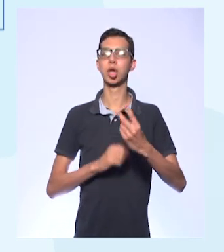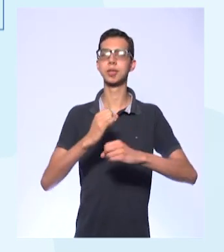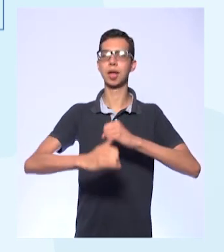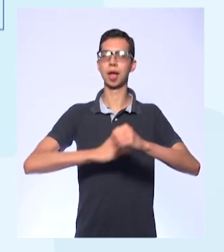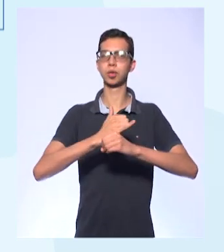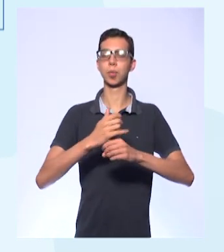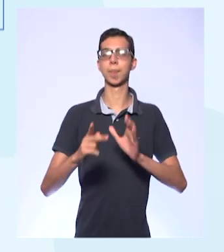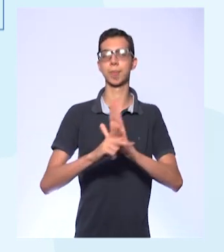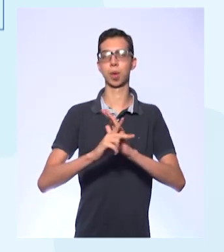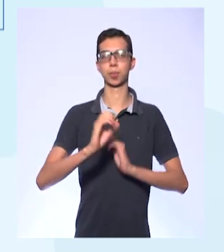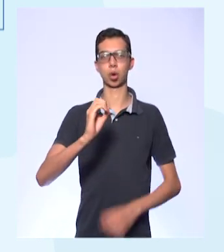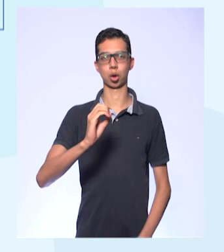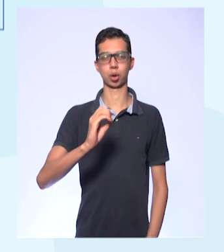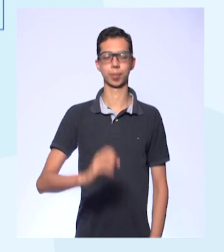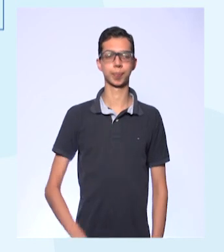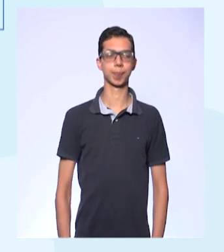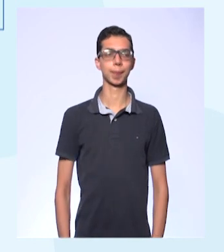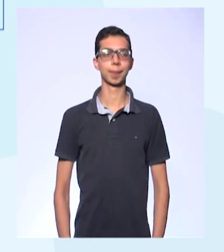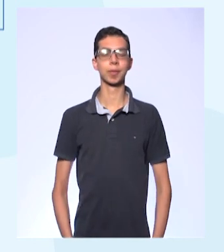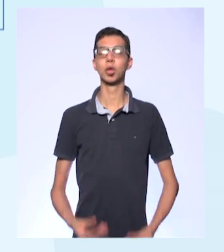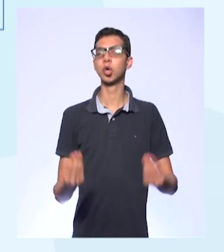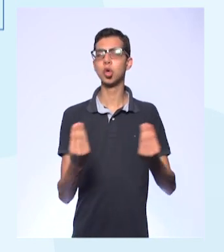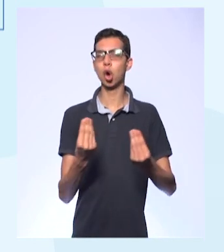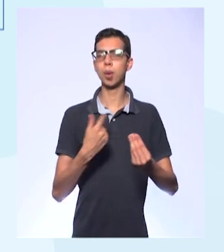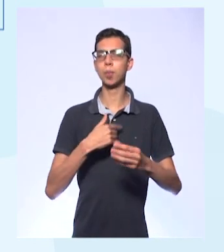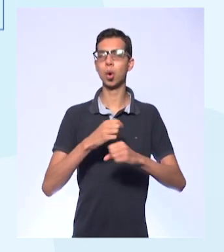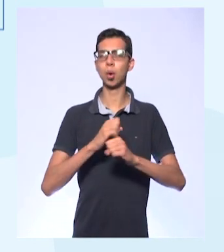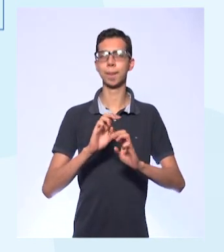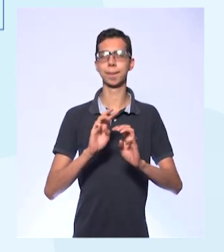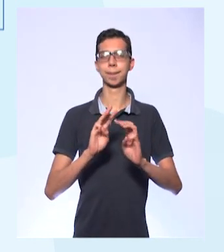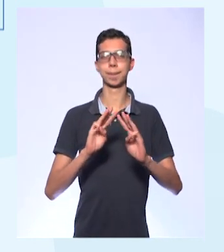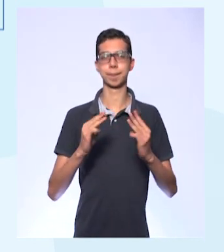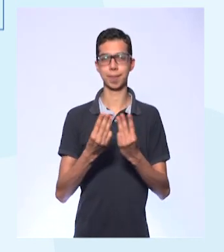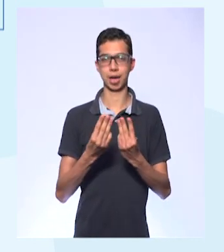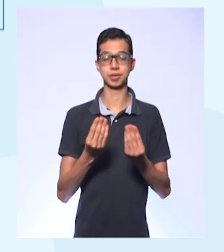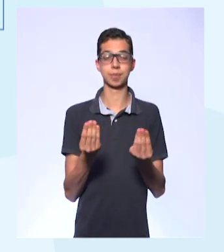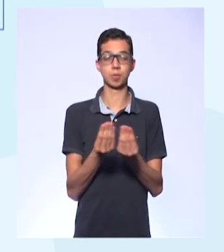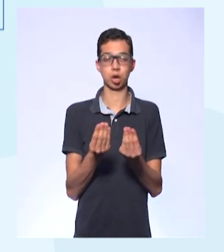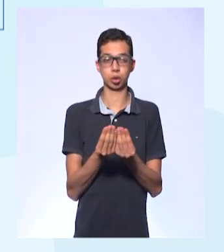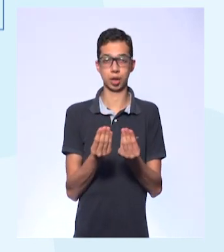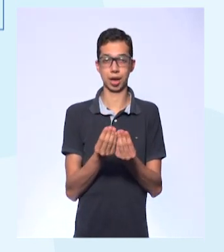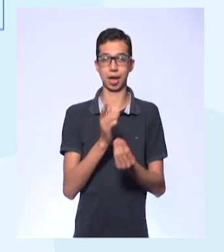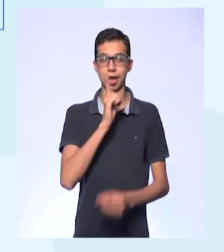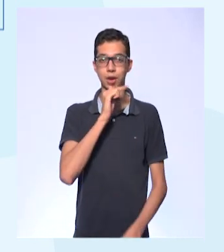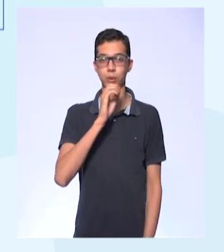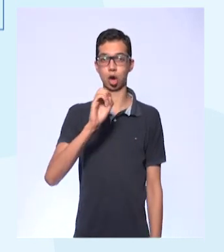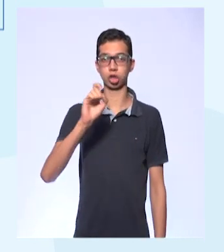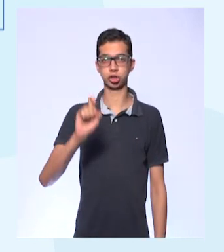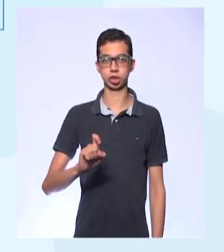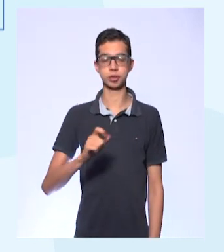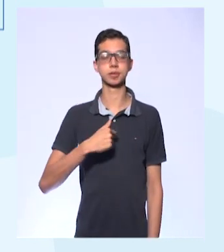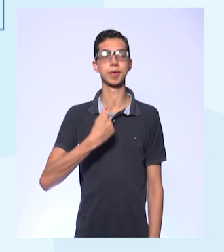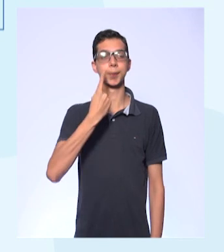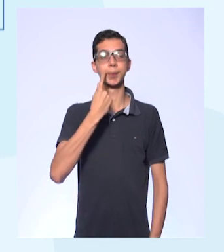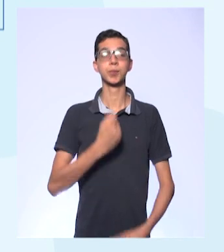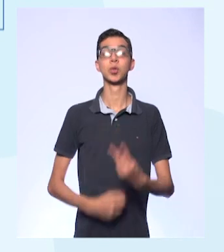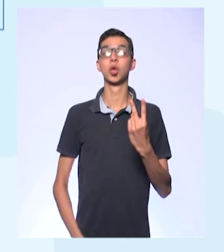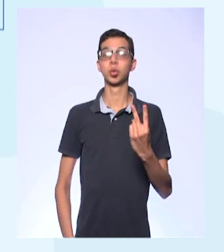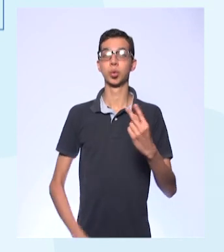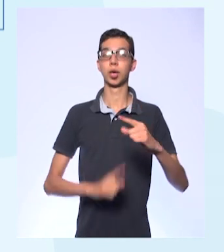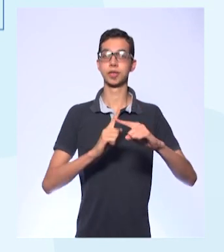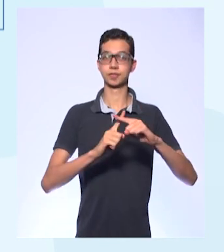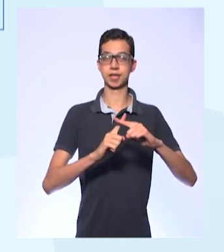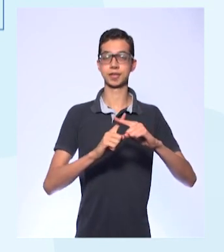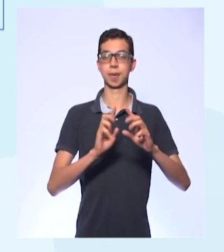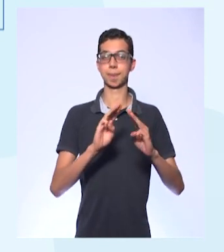calcular a massa molecular da água oxigenada, vai ser 2 vezes a massa do